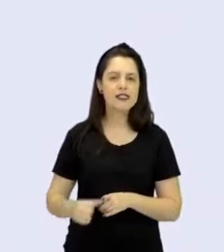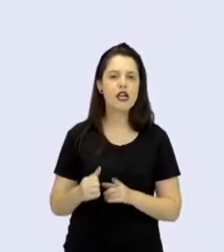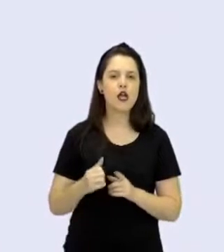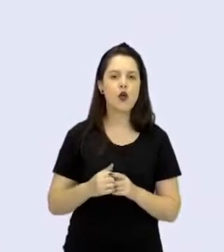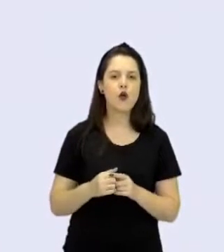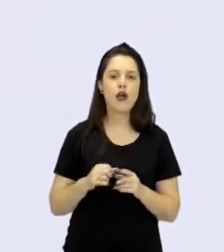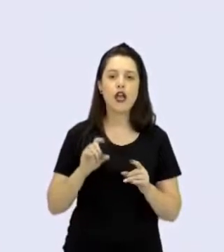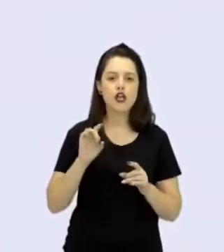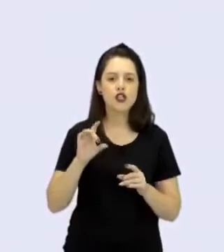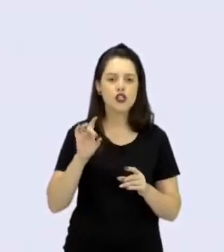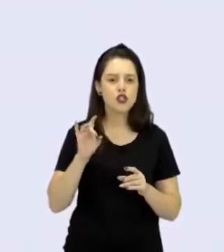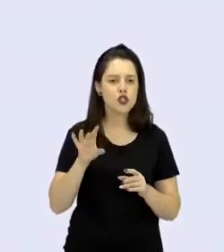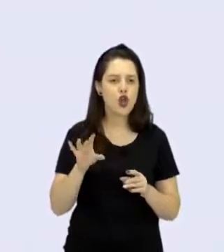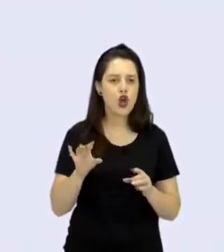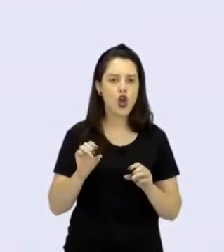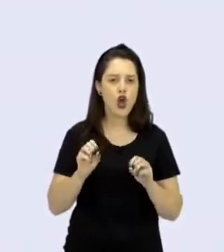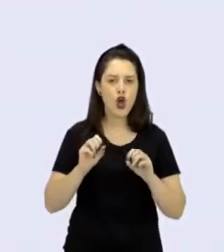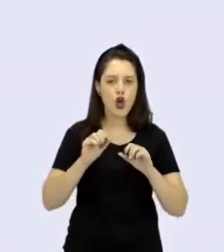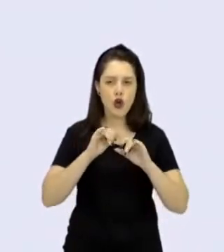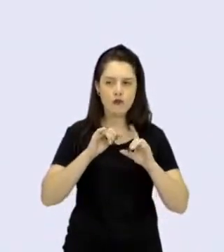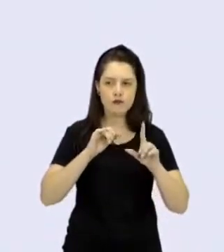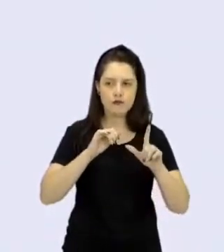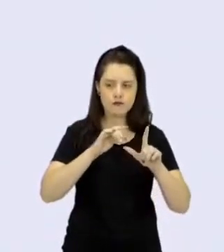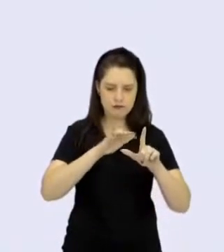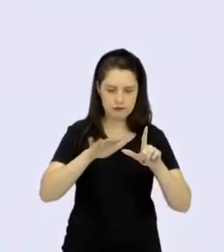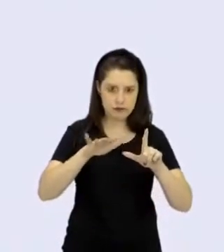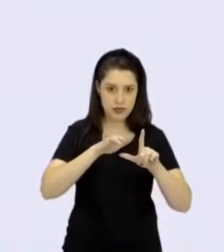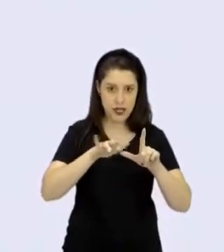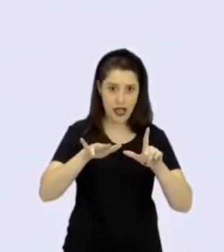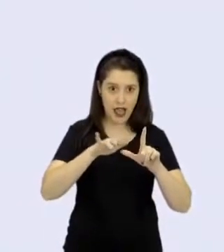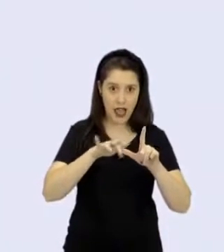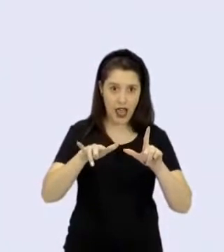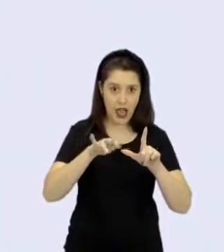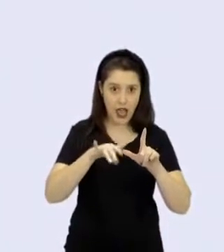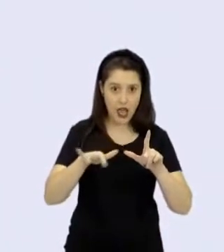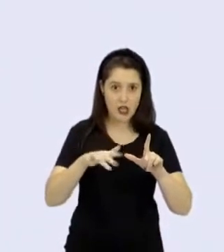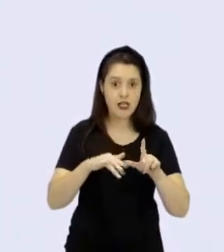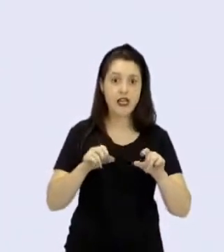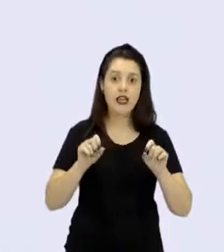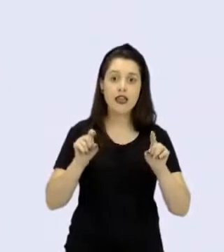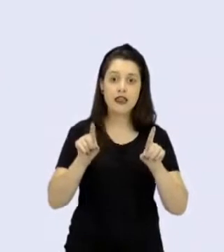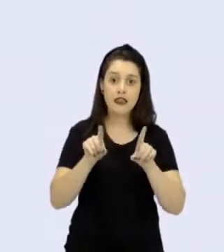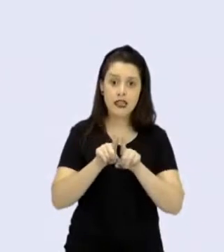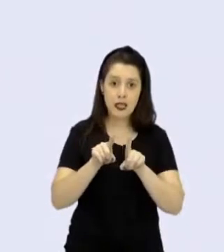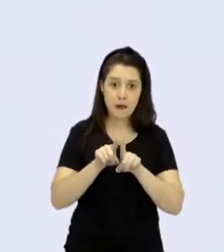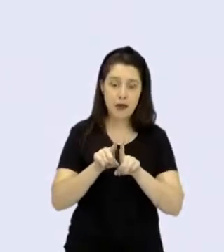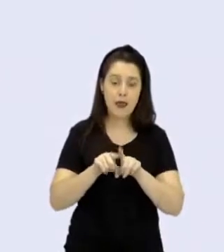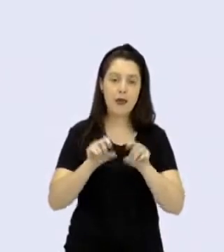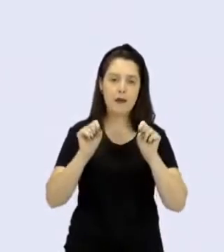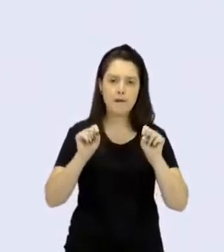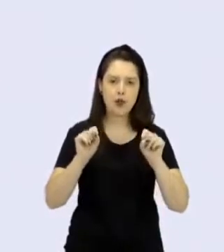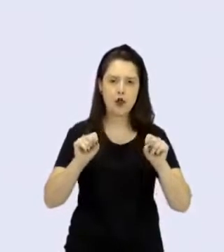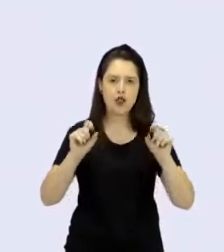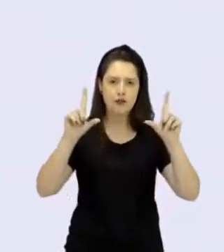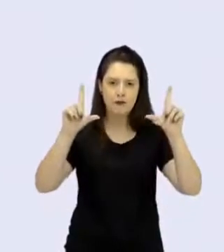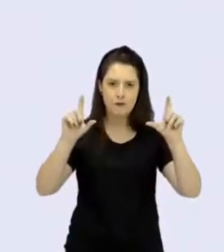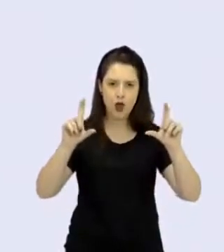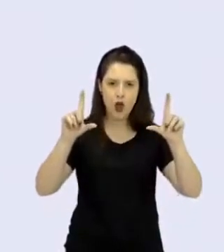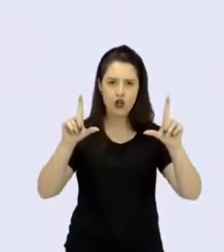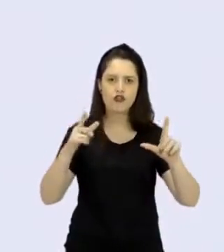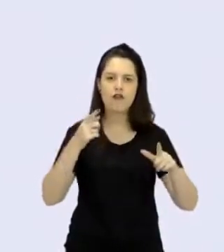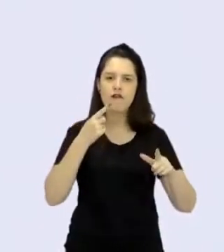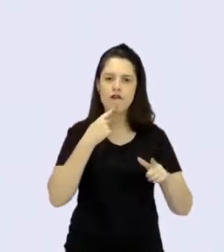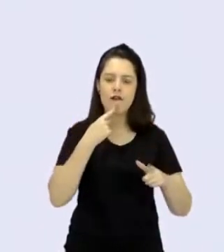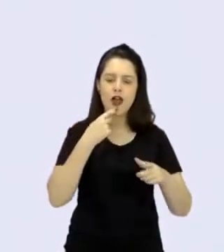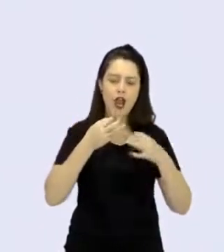é só apontar para o QR Code que tem aí no slide, e aí você pode falar para a gente como você viu a